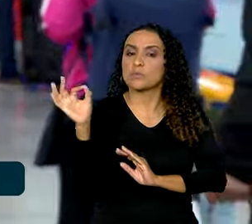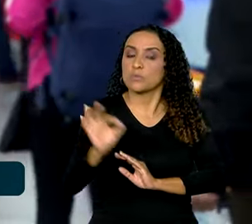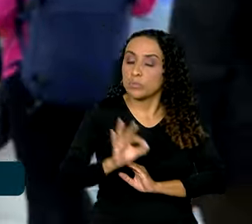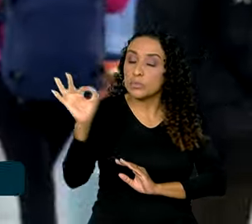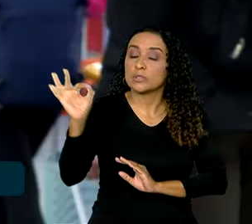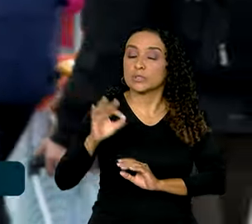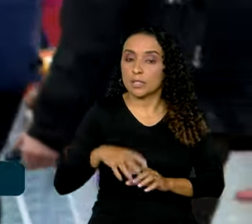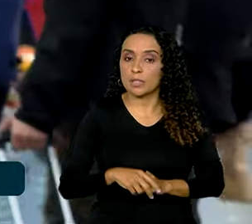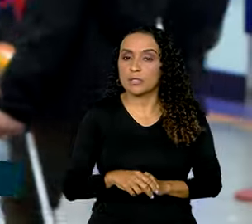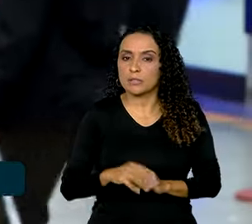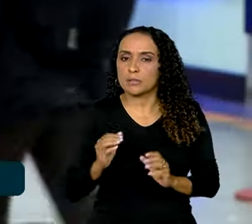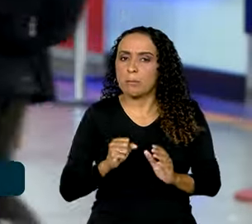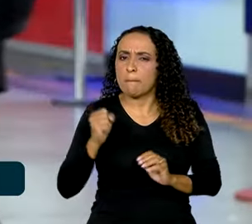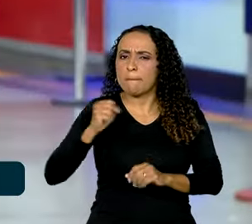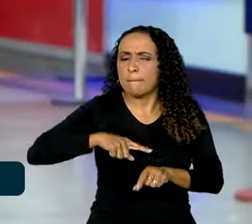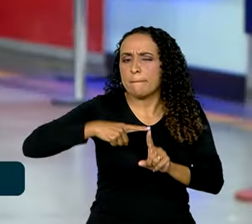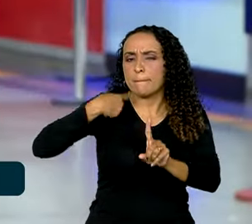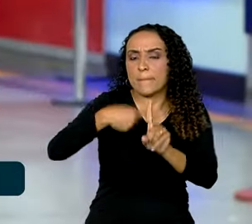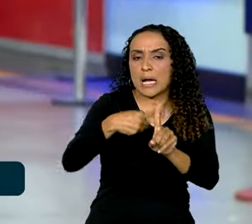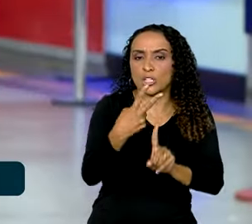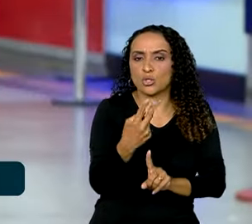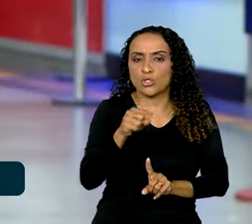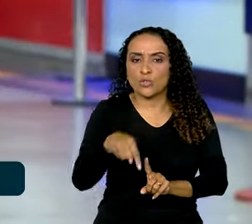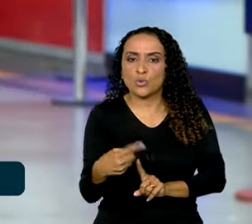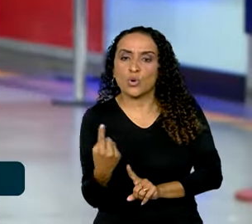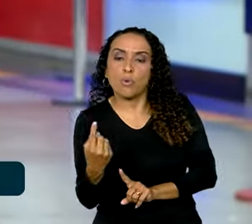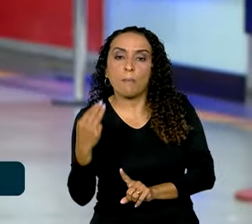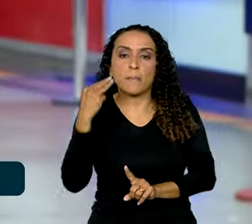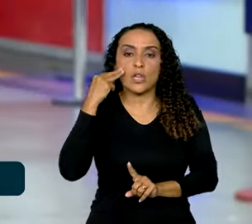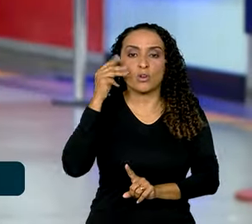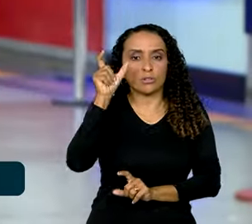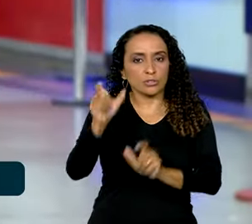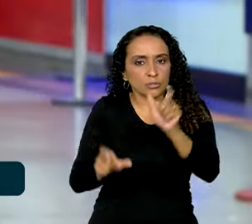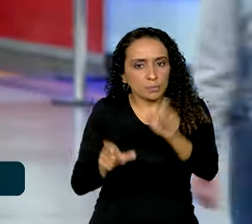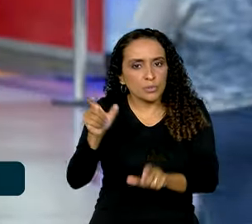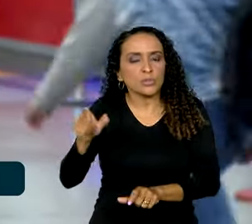2,2%. Mais 2,1 milhões de pessoas trabalhando.